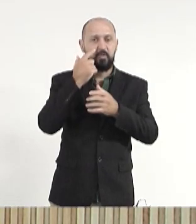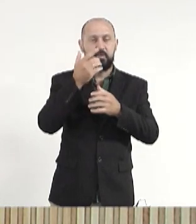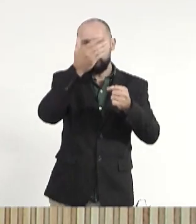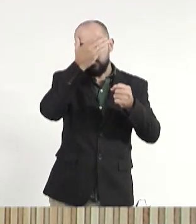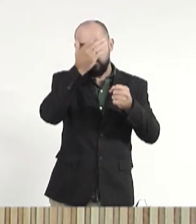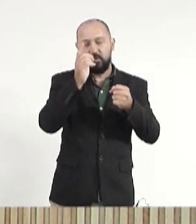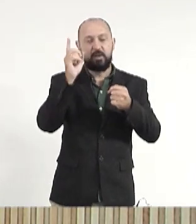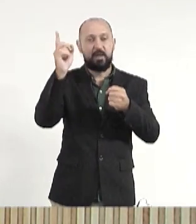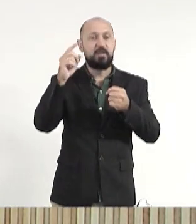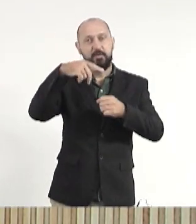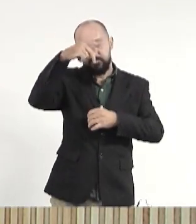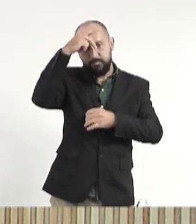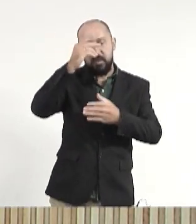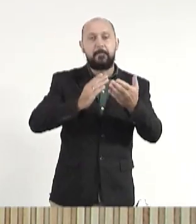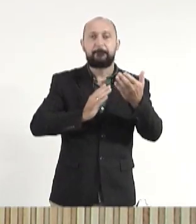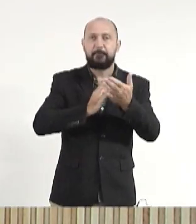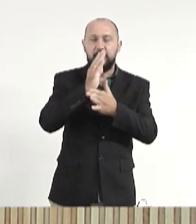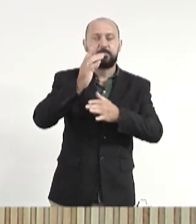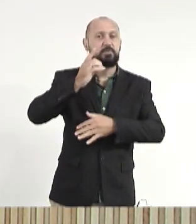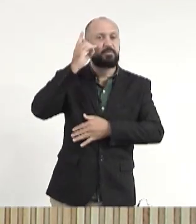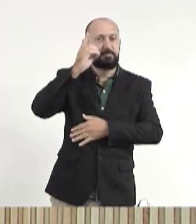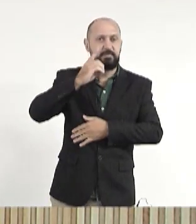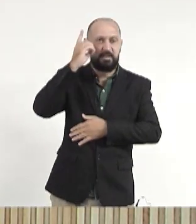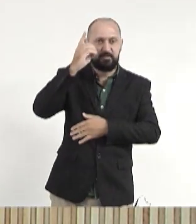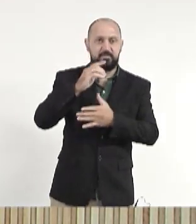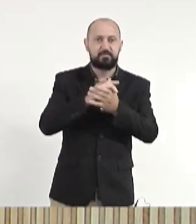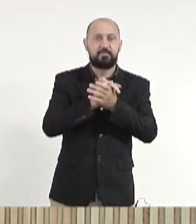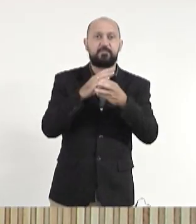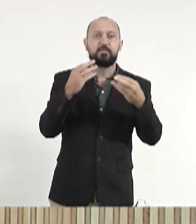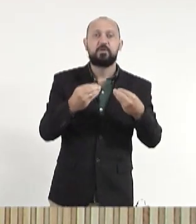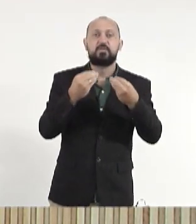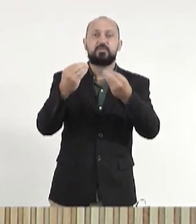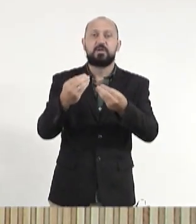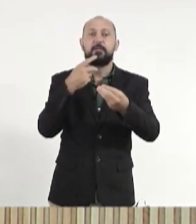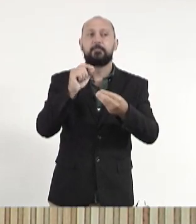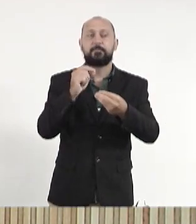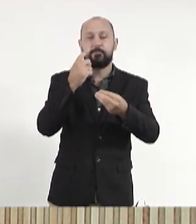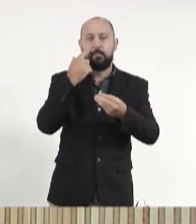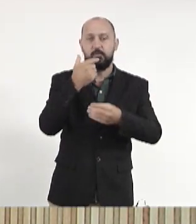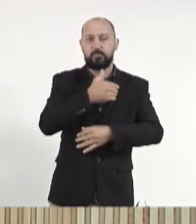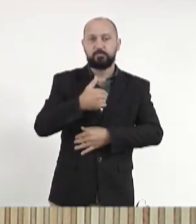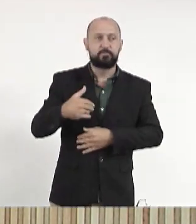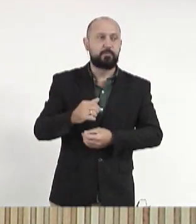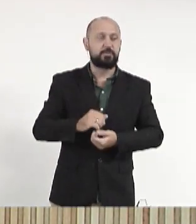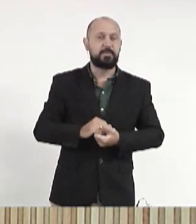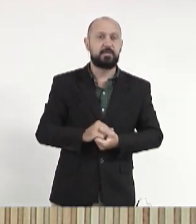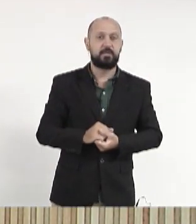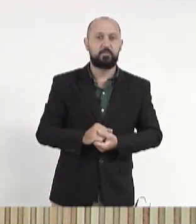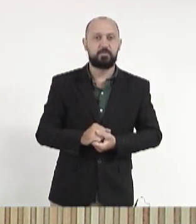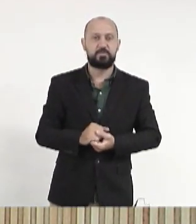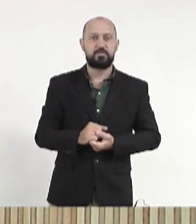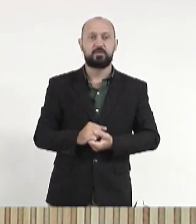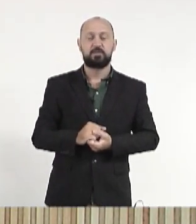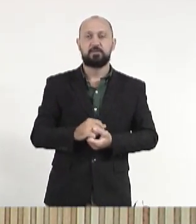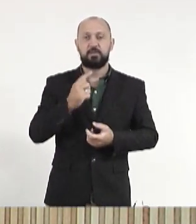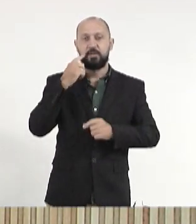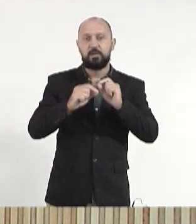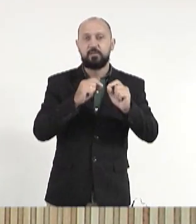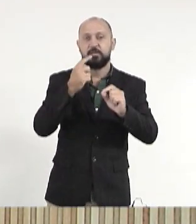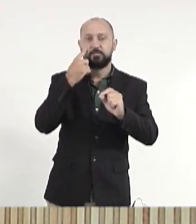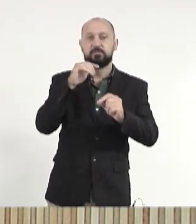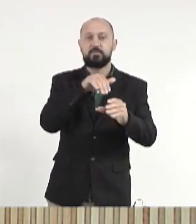em Paranaíba, matéria aprovada pelos deputados e já encaminhada, como eu disse, então para a sanção do governo. O próximo projeto,